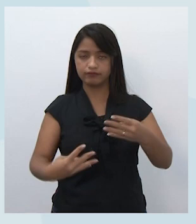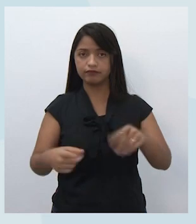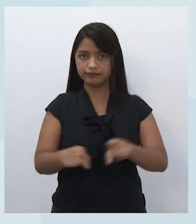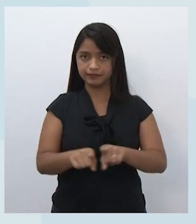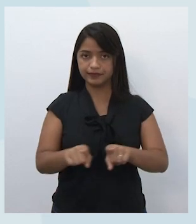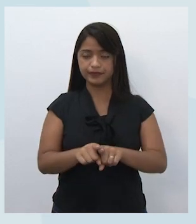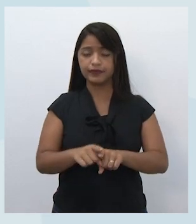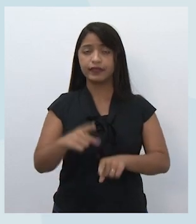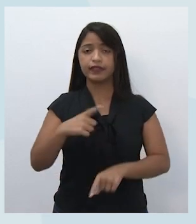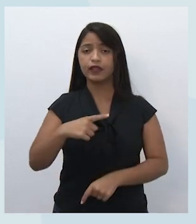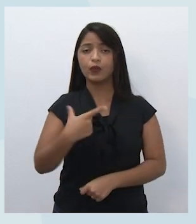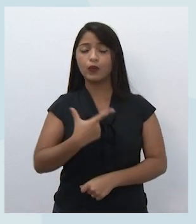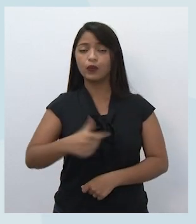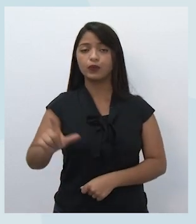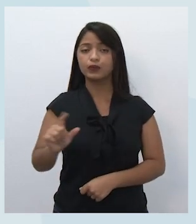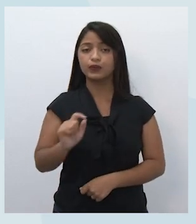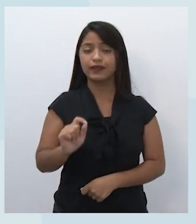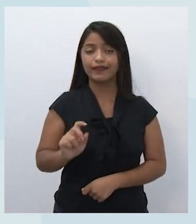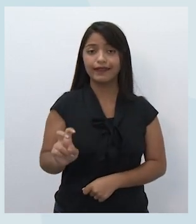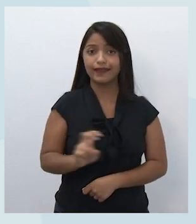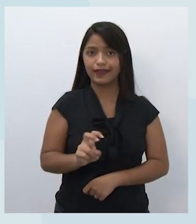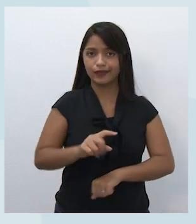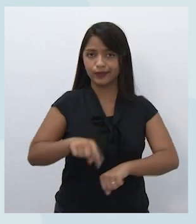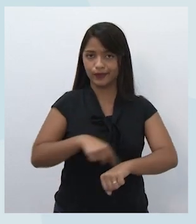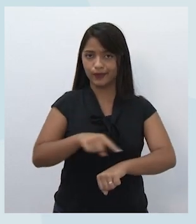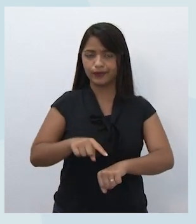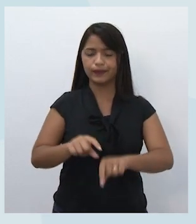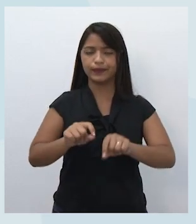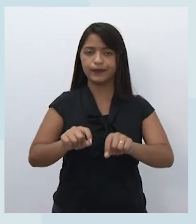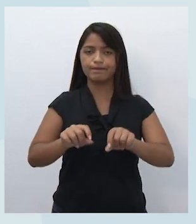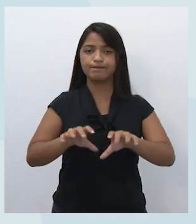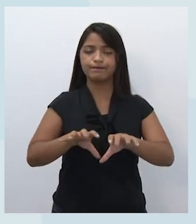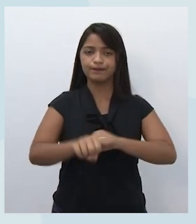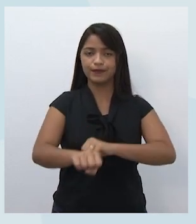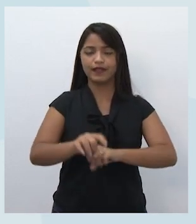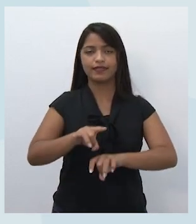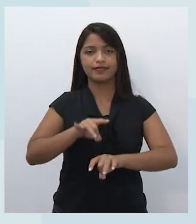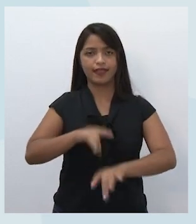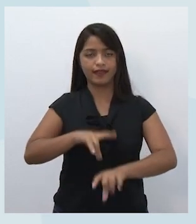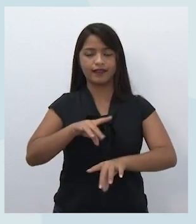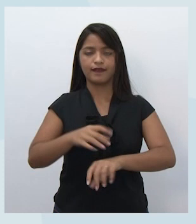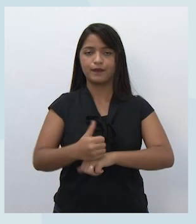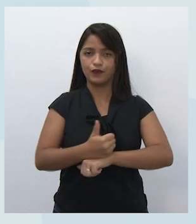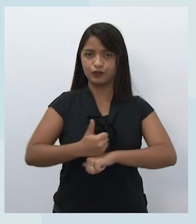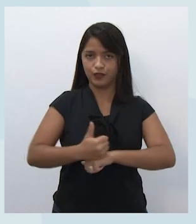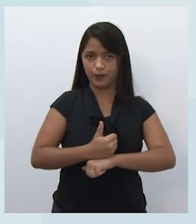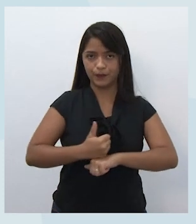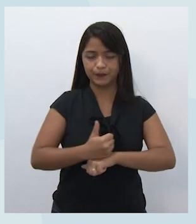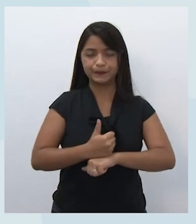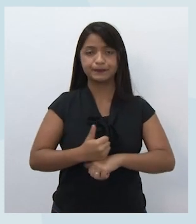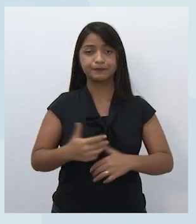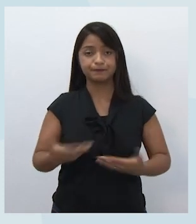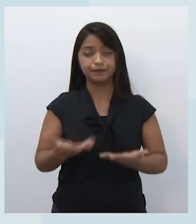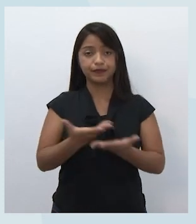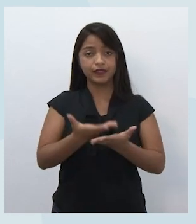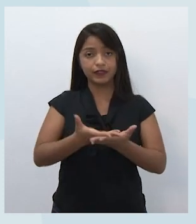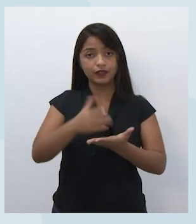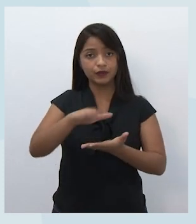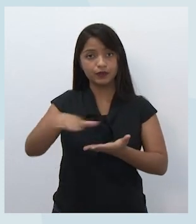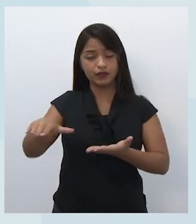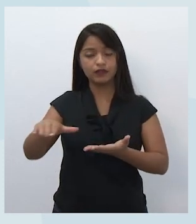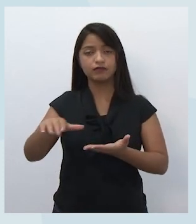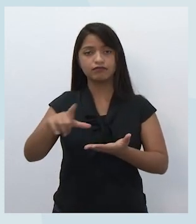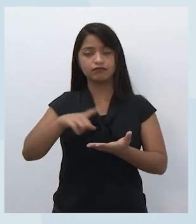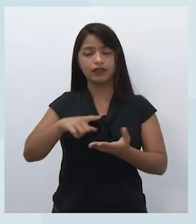de quinto itinerário, que é a formação técnico-profissional. Ou seja, os estudantes, além de terem as quatro áreas